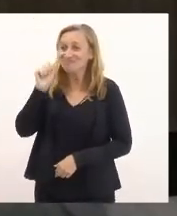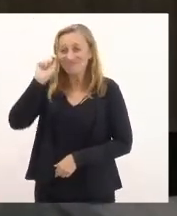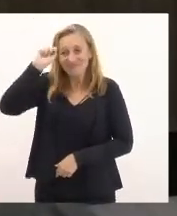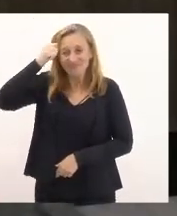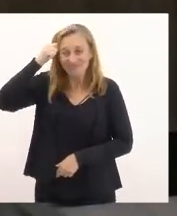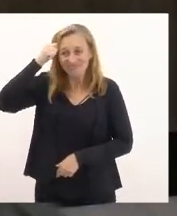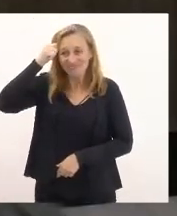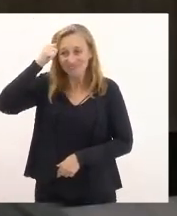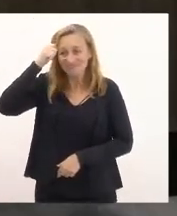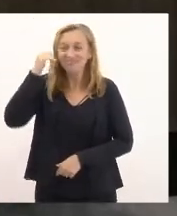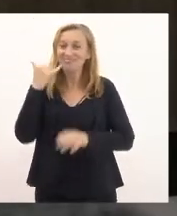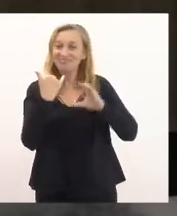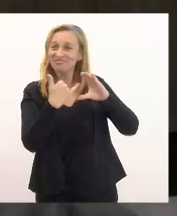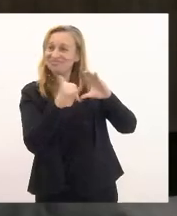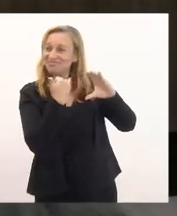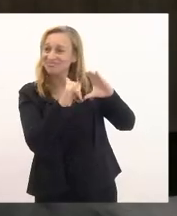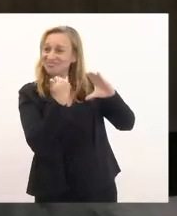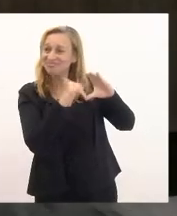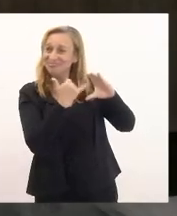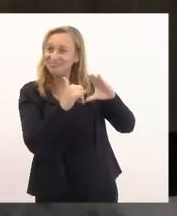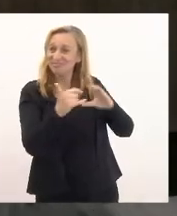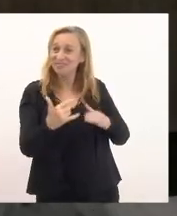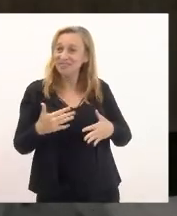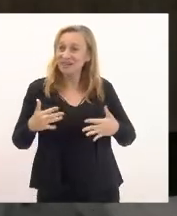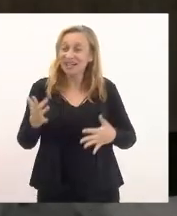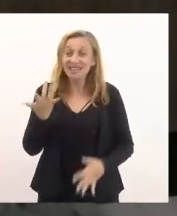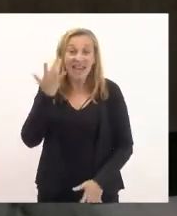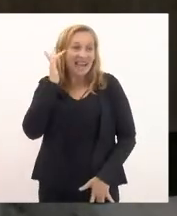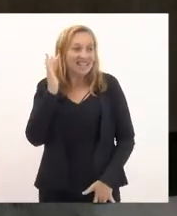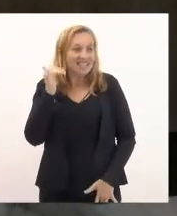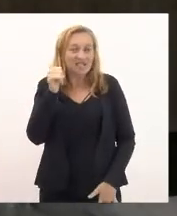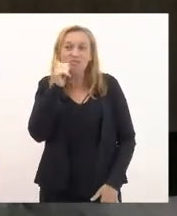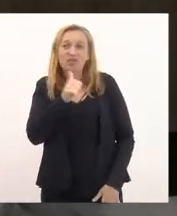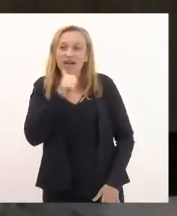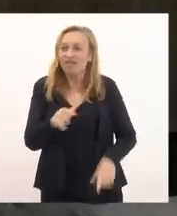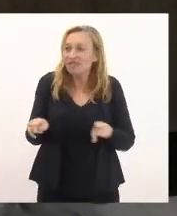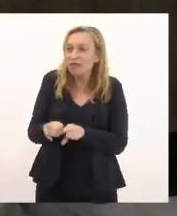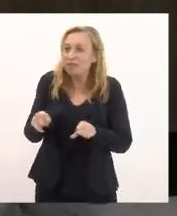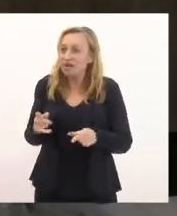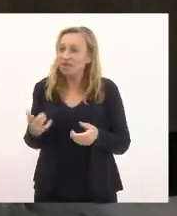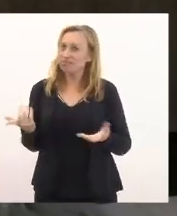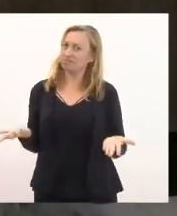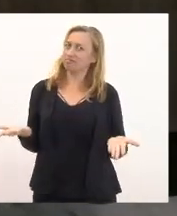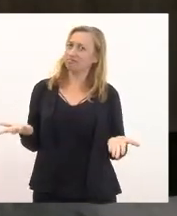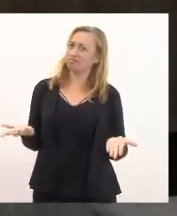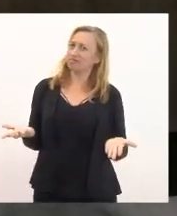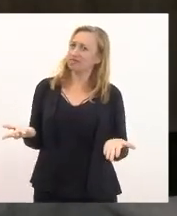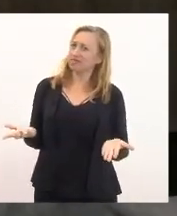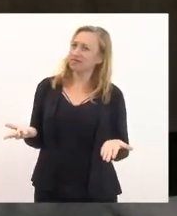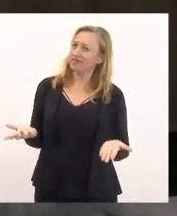simplesmente por conta de um devaneio, ele se acha mulher também. Então,